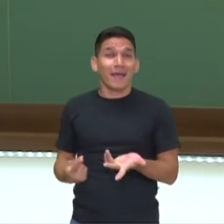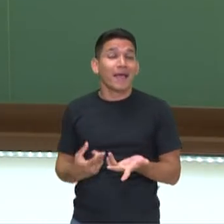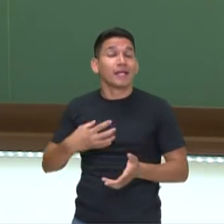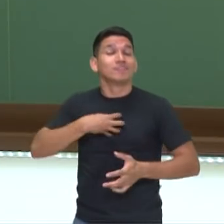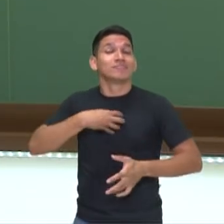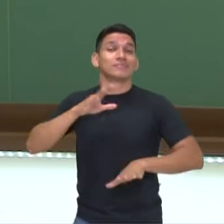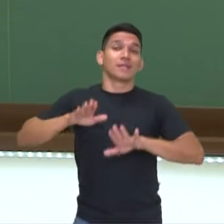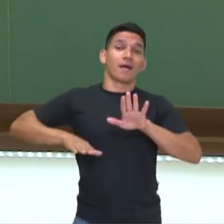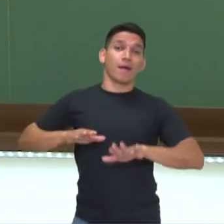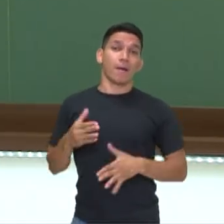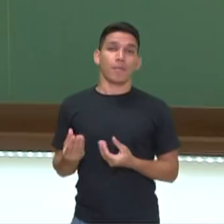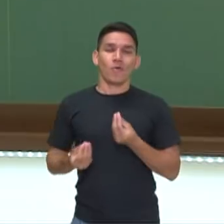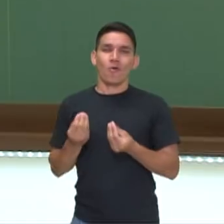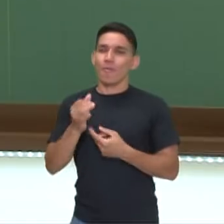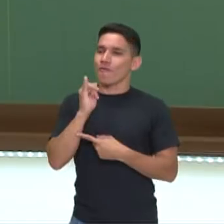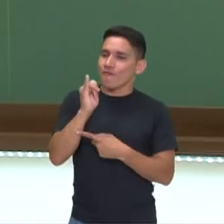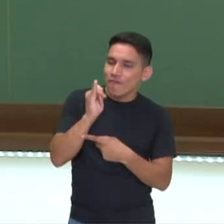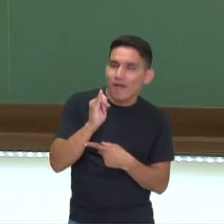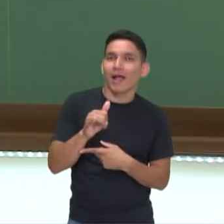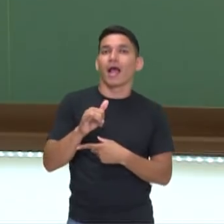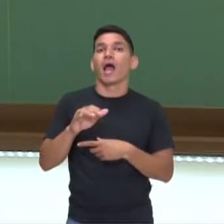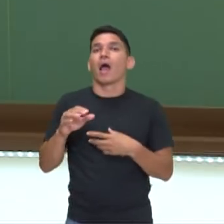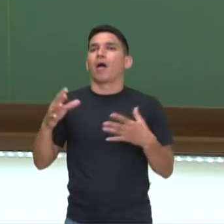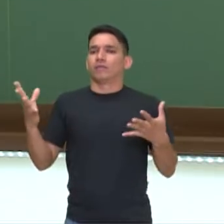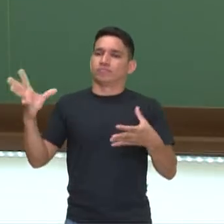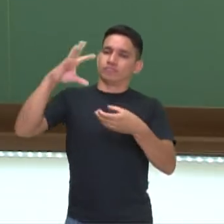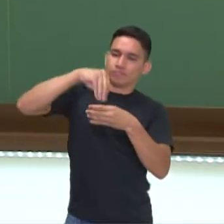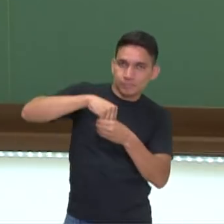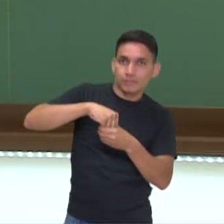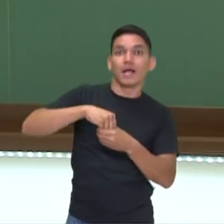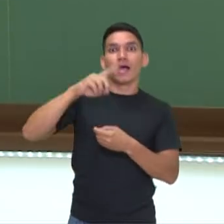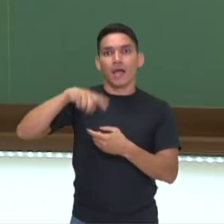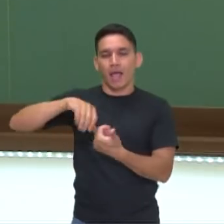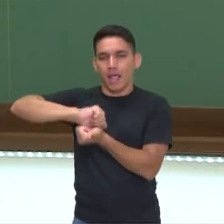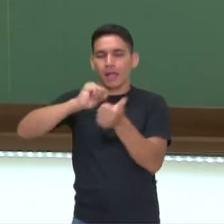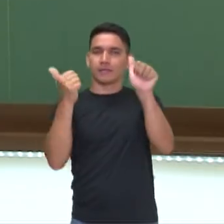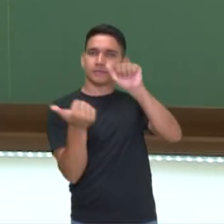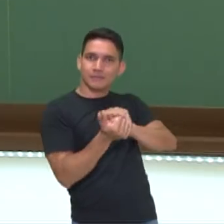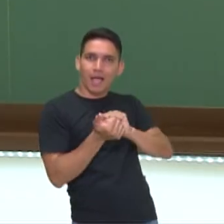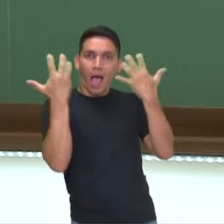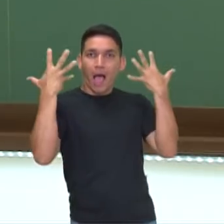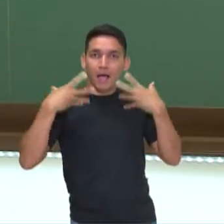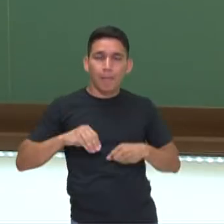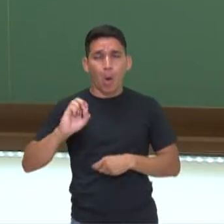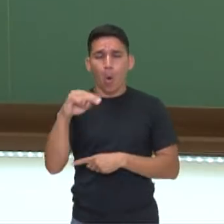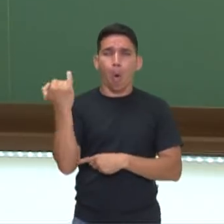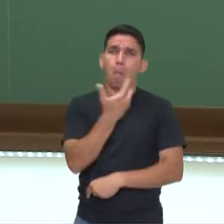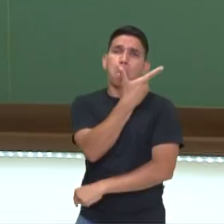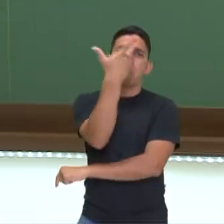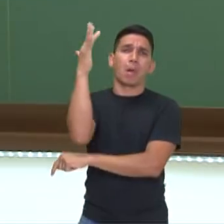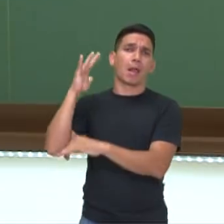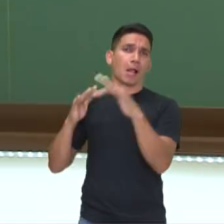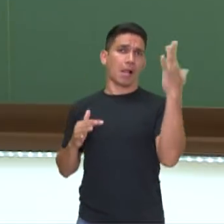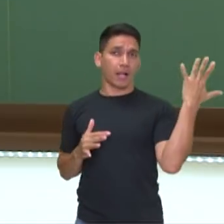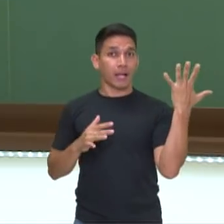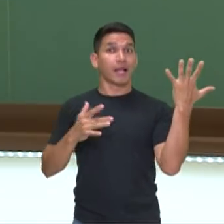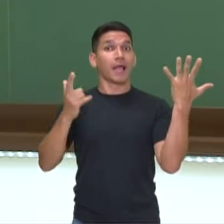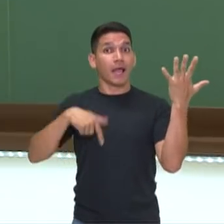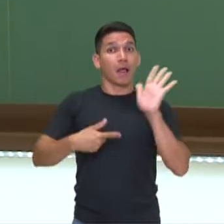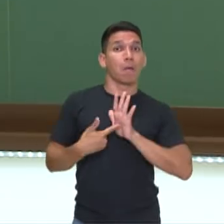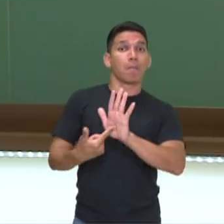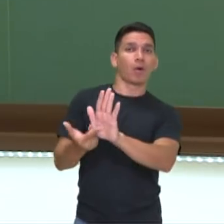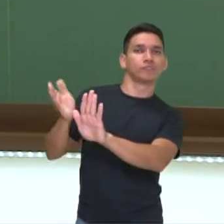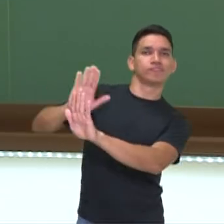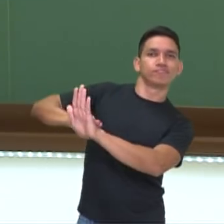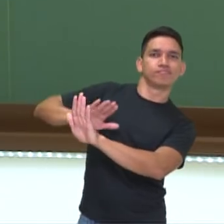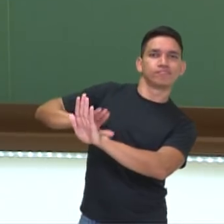mesmo contos, mas onde animais e plantas têm características humanas, falam, e tudo isso para expressar uma